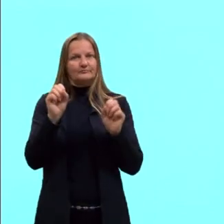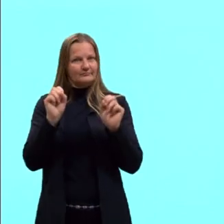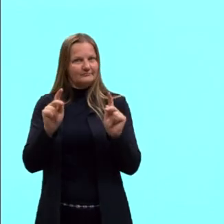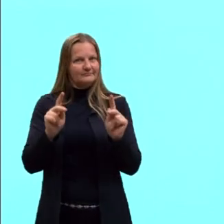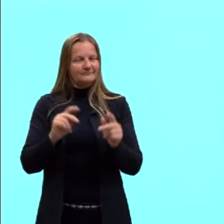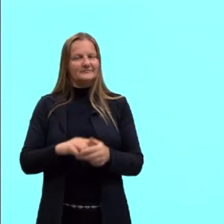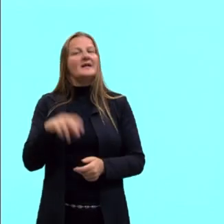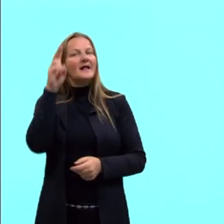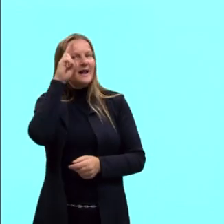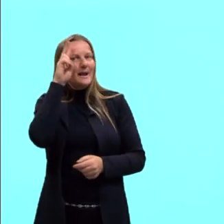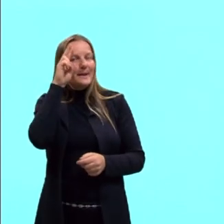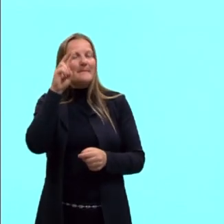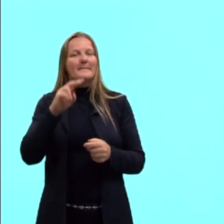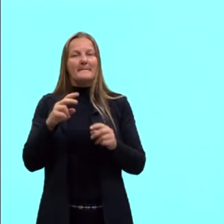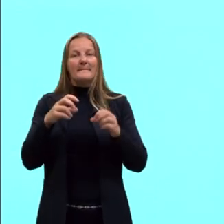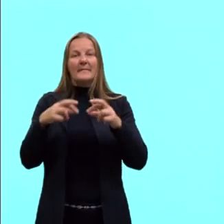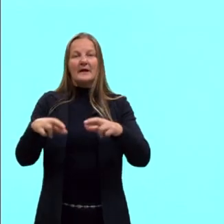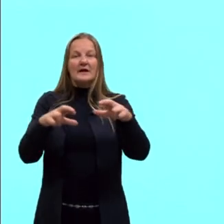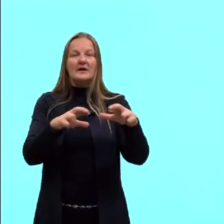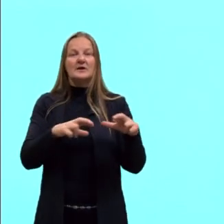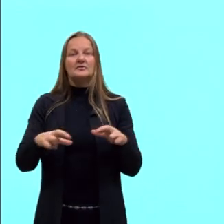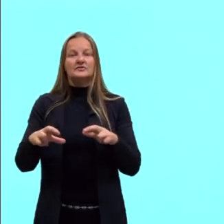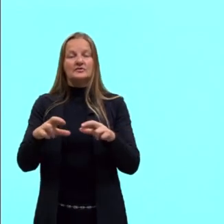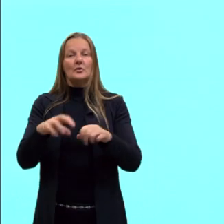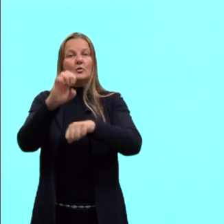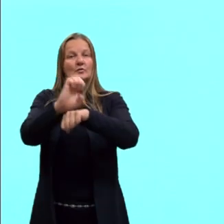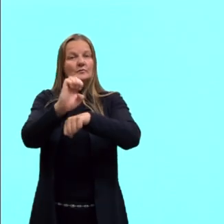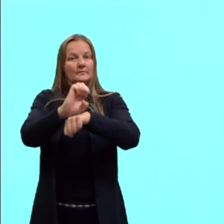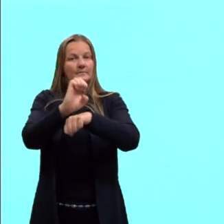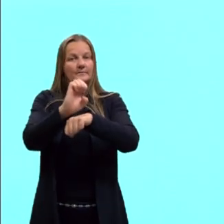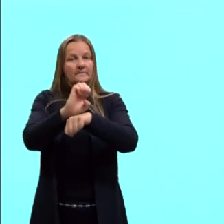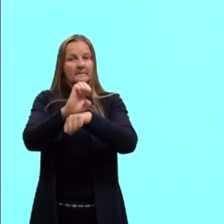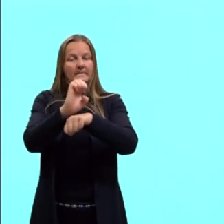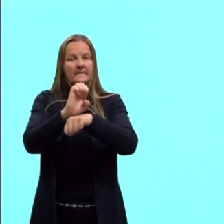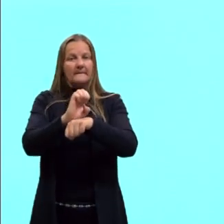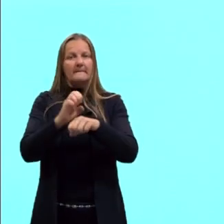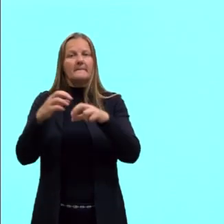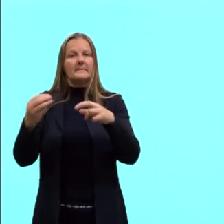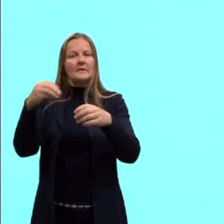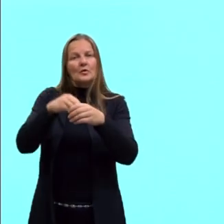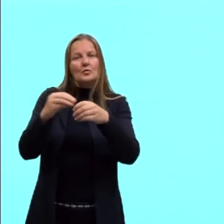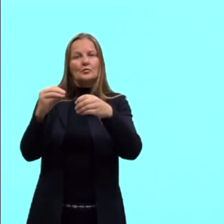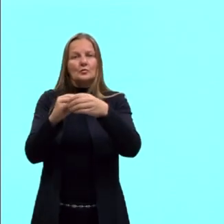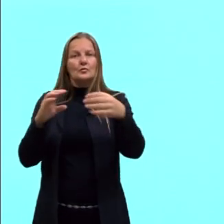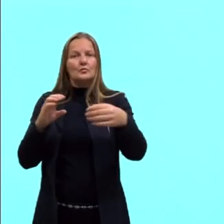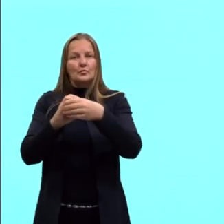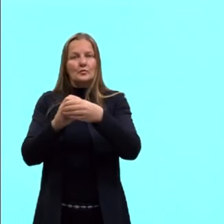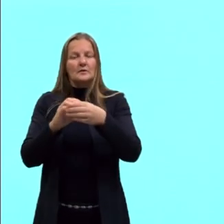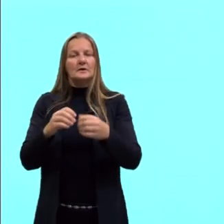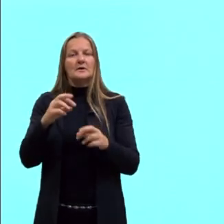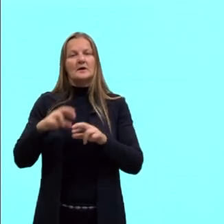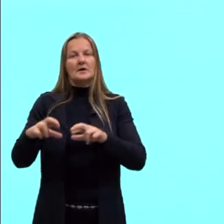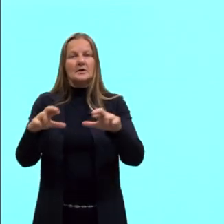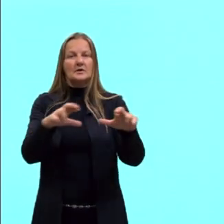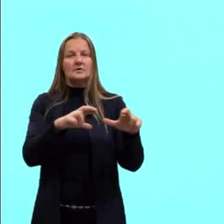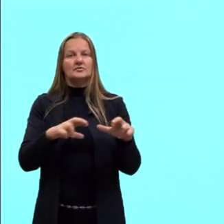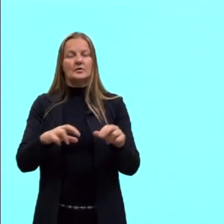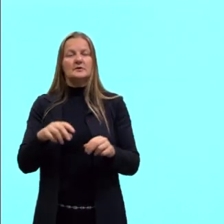então lembra você estados então compõem as regiões as regiões não são propriamente